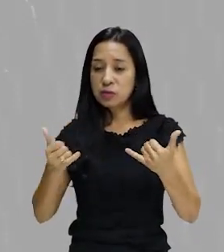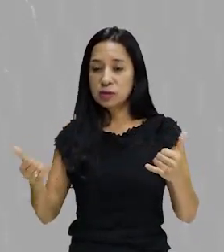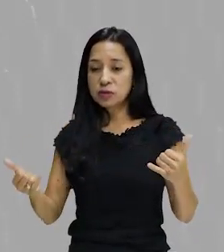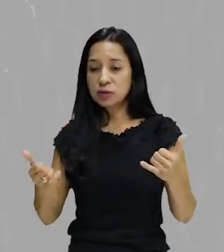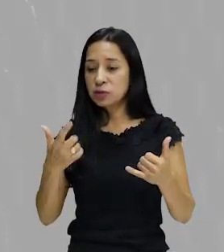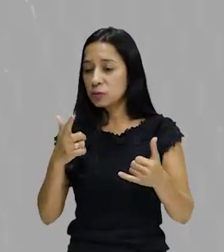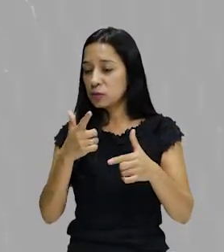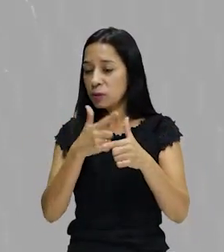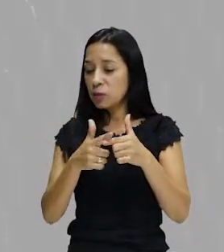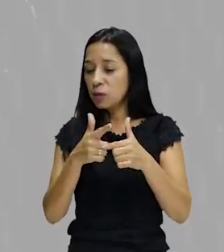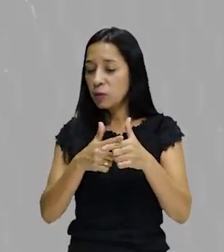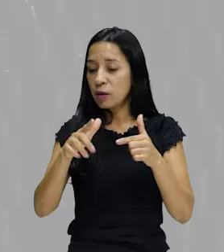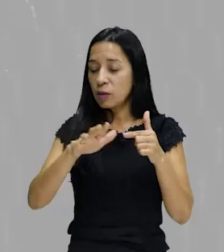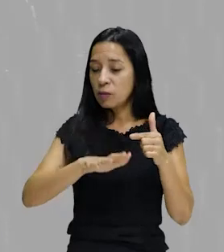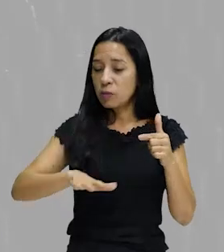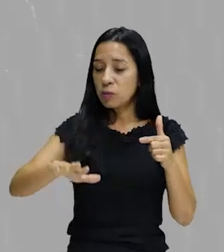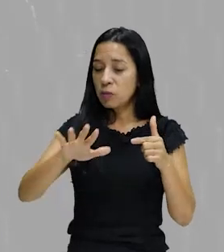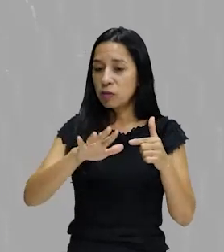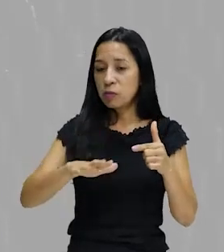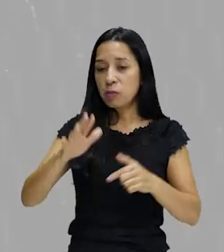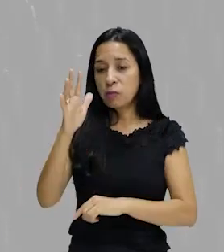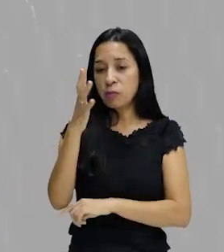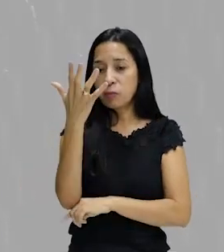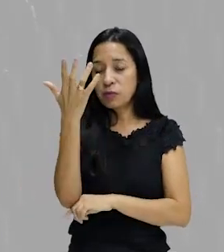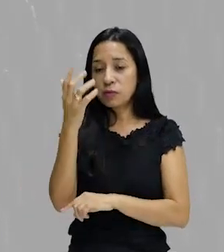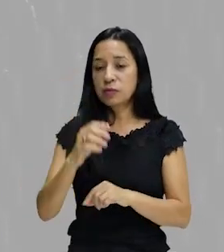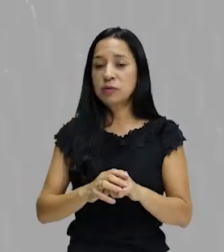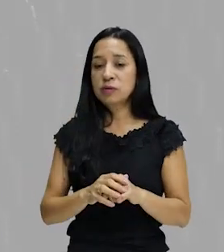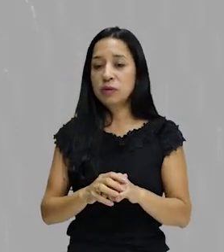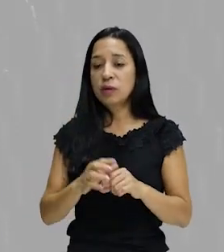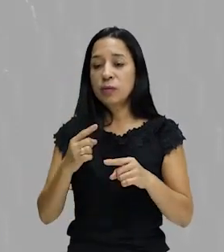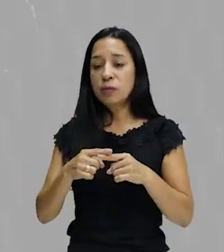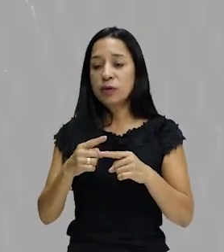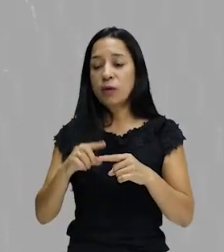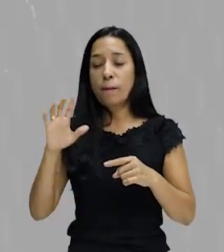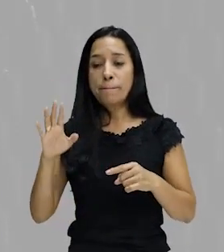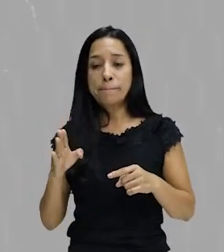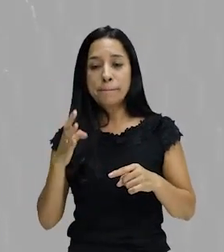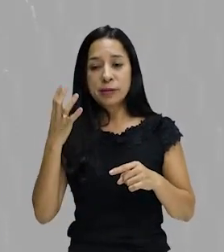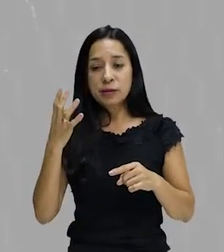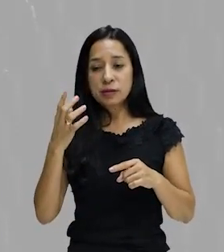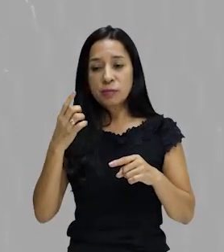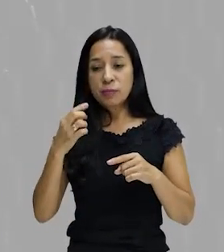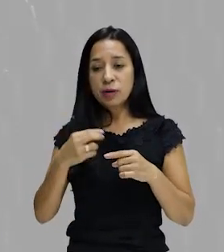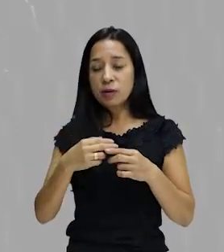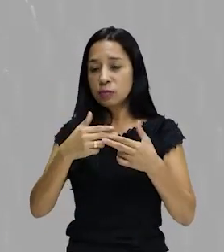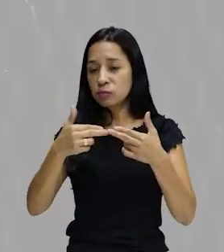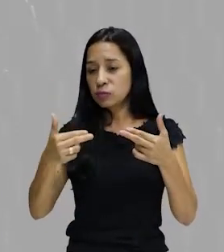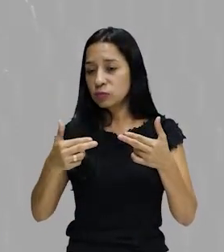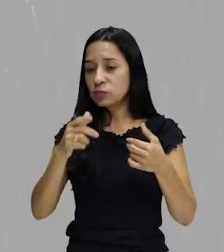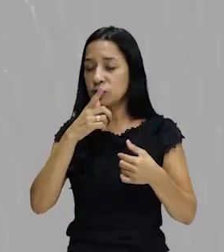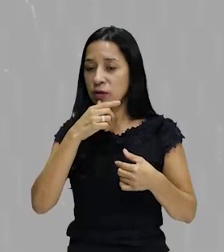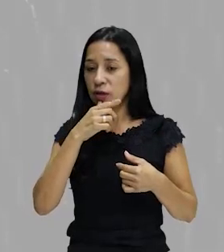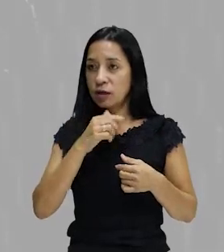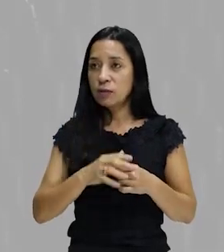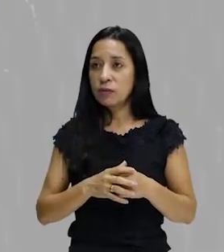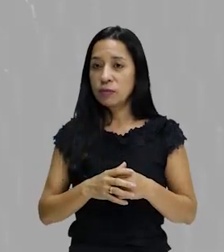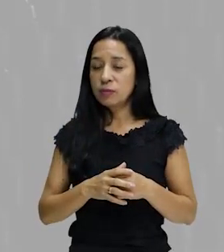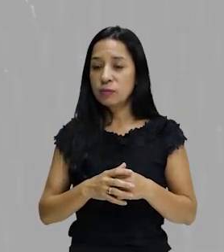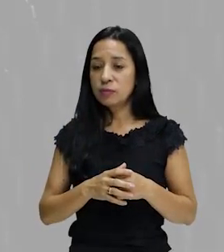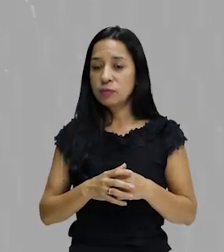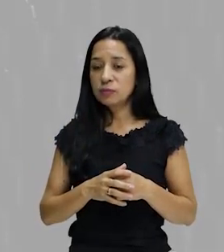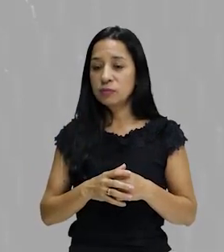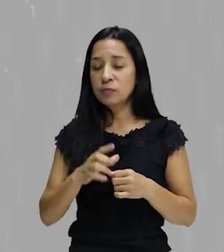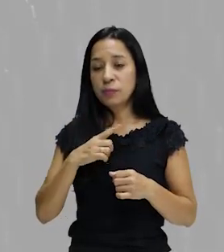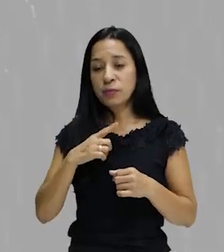ambiente, porque o principal subproduto formado é a água, certo? Então, há um processo ali de hidrólise, tá ok? Dentro